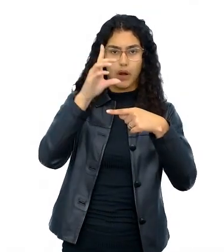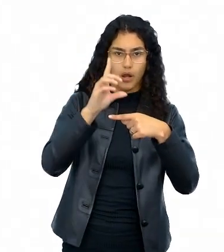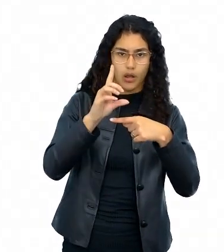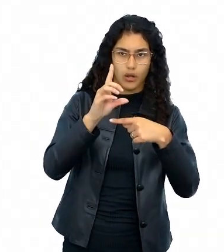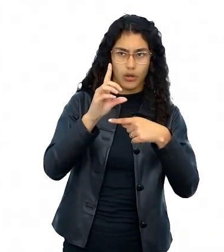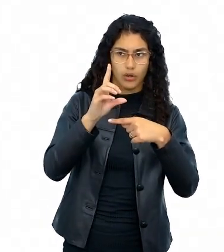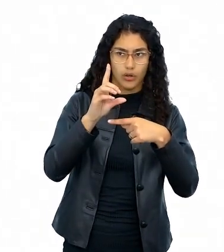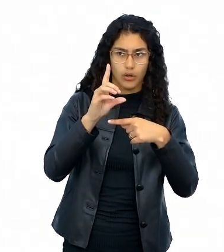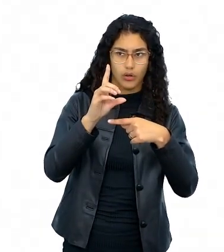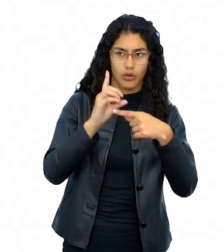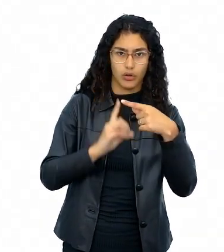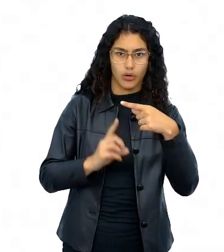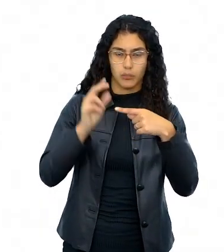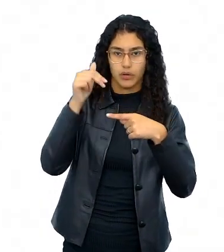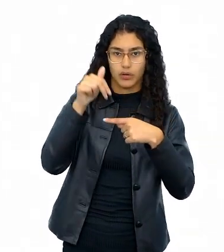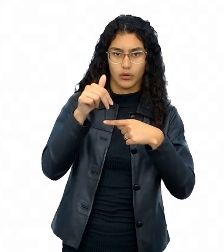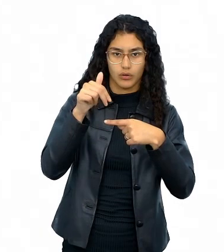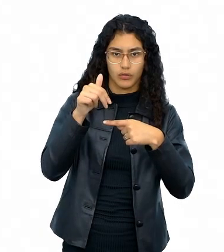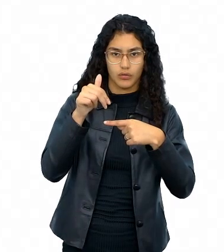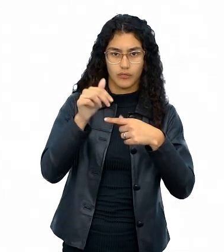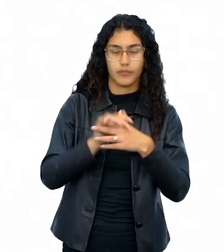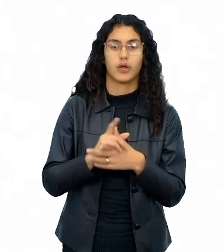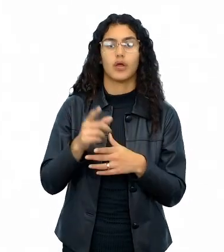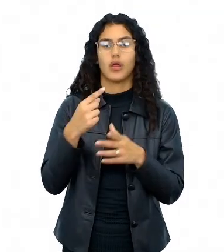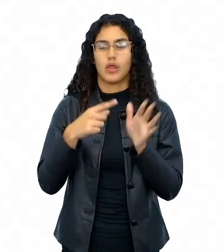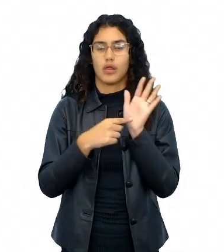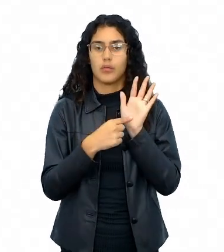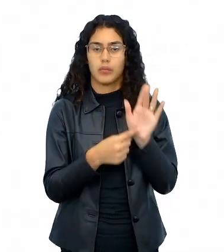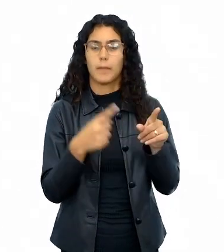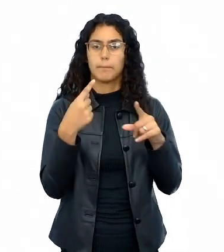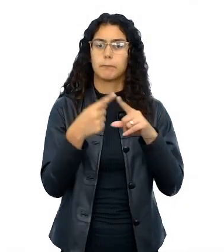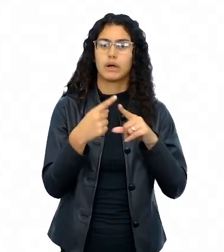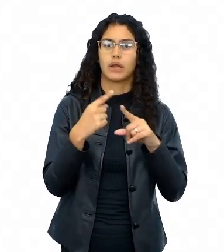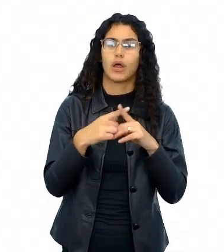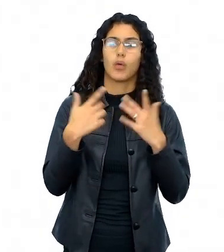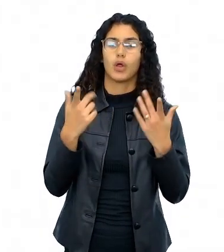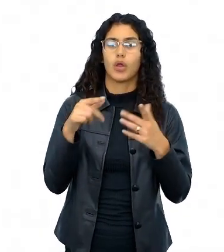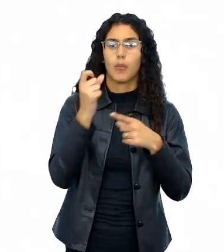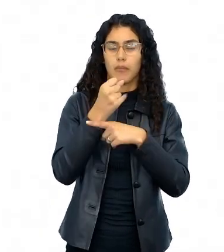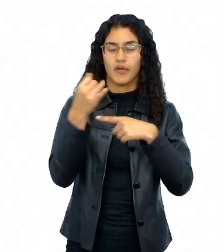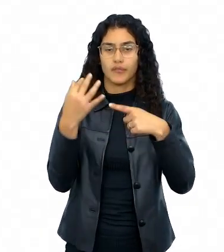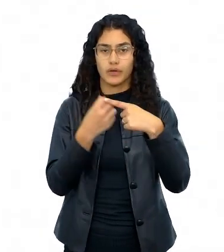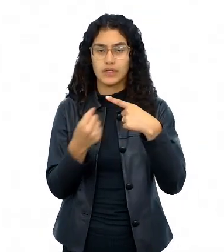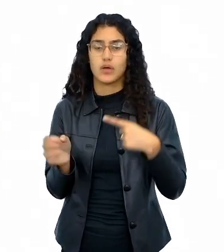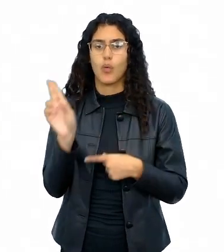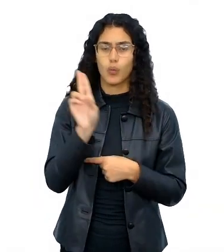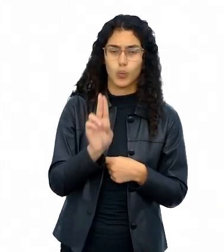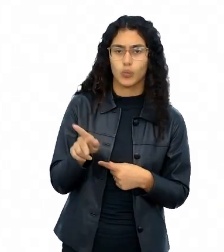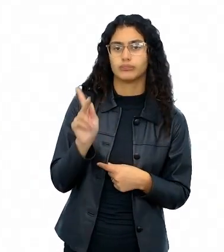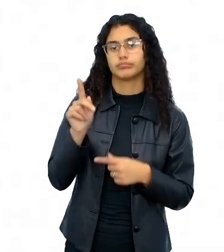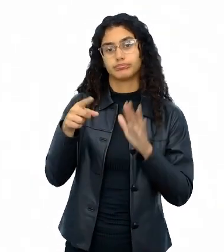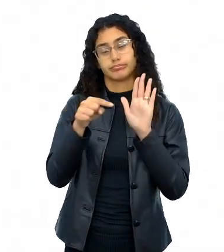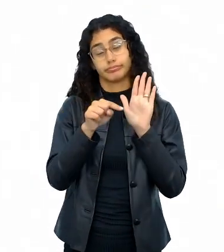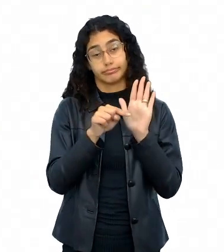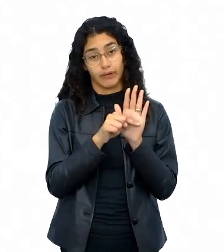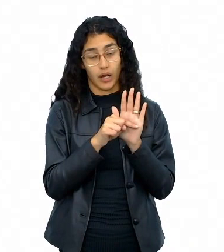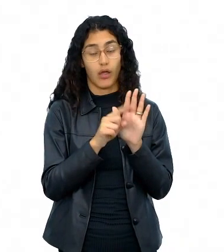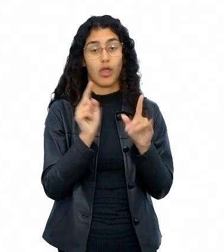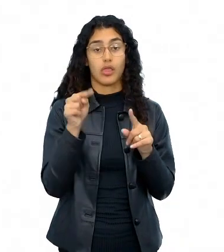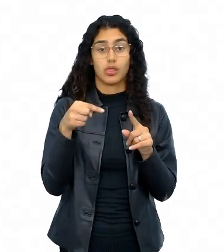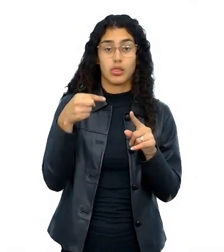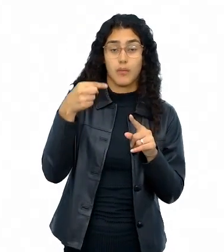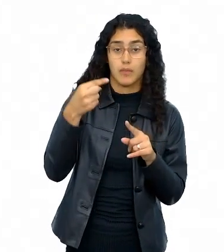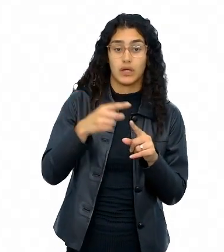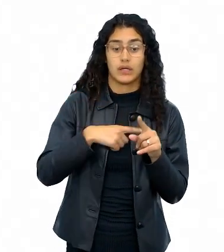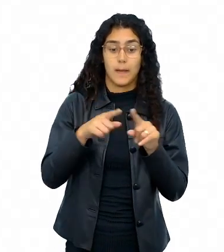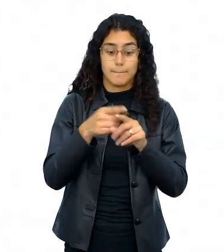vai ter que usar a propriedade do logaritmo. Por quê? Porque quando é uma fração, usa menos. Aí depois, a